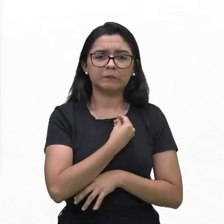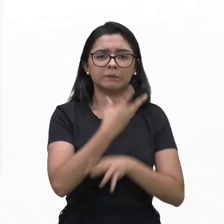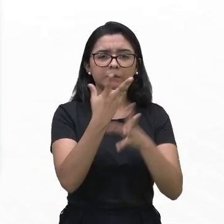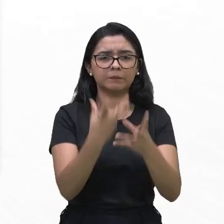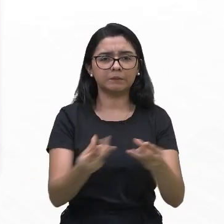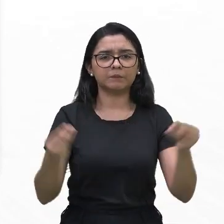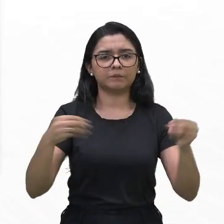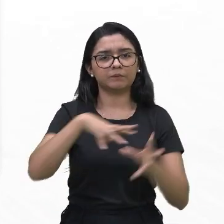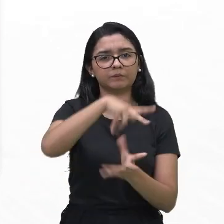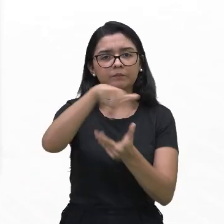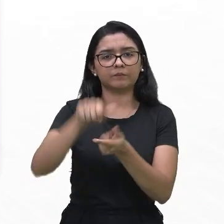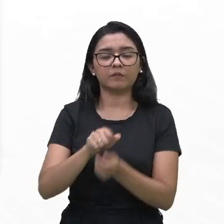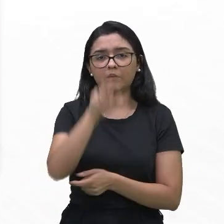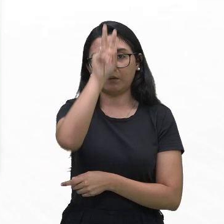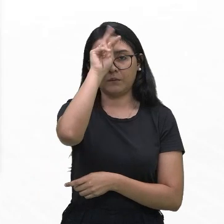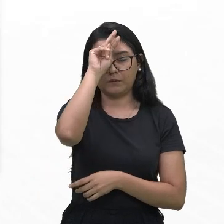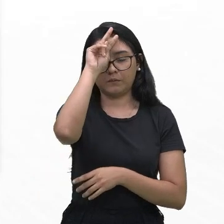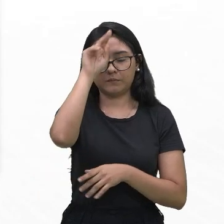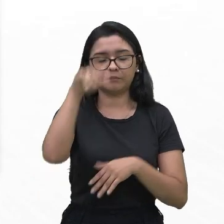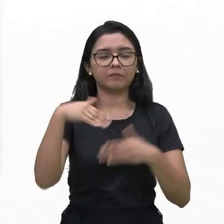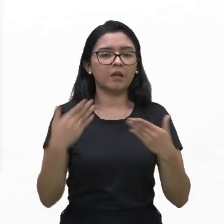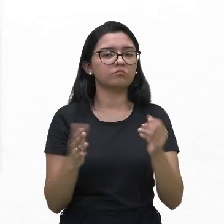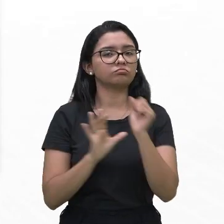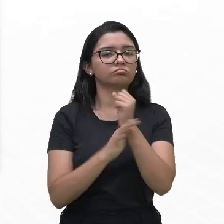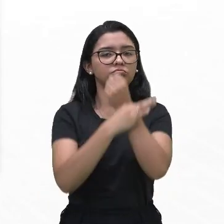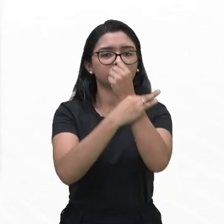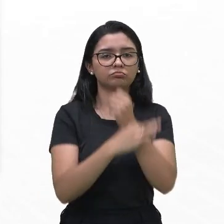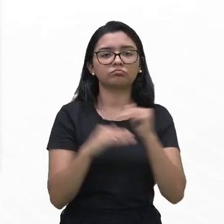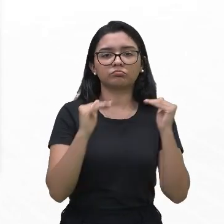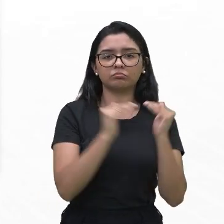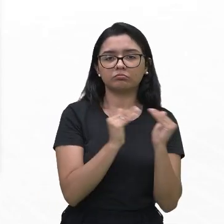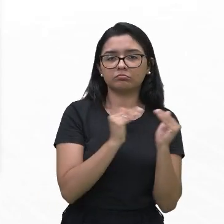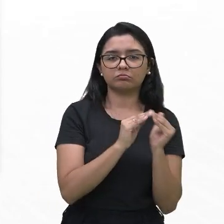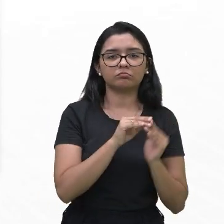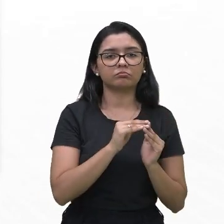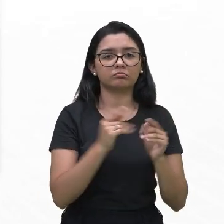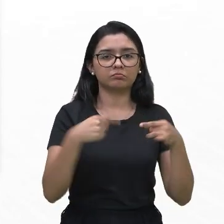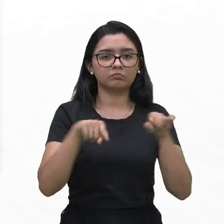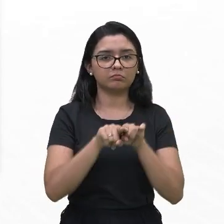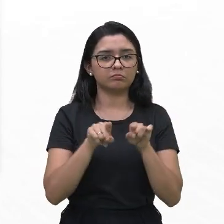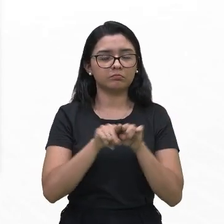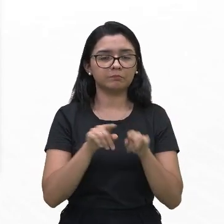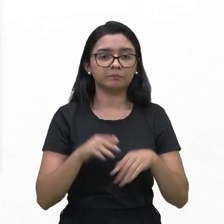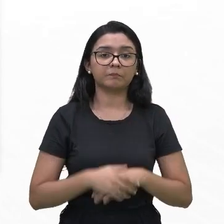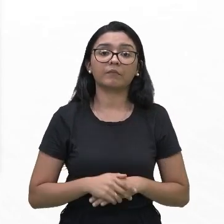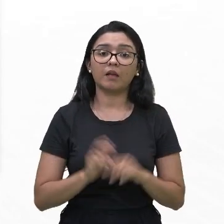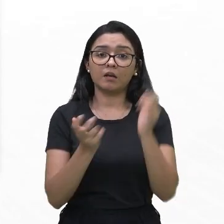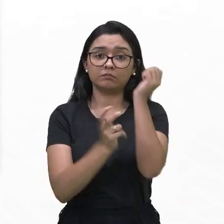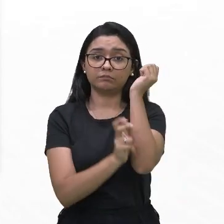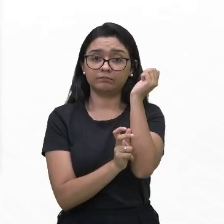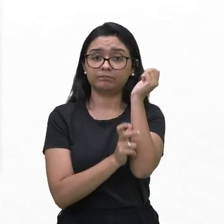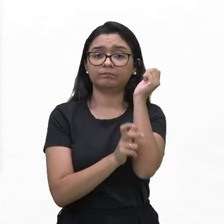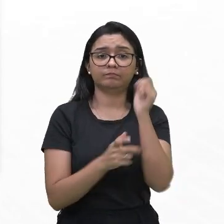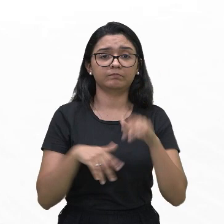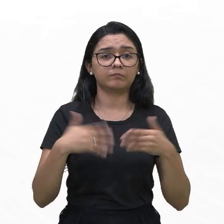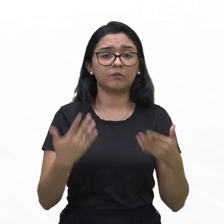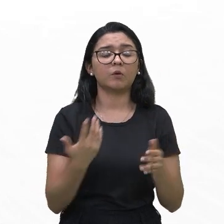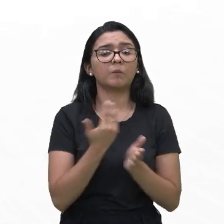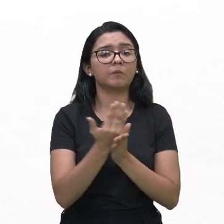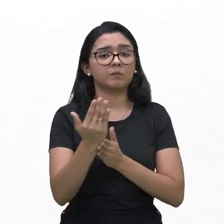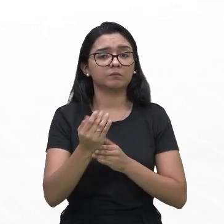terra. As formigas descansavam seguras, bem providas em suas casas. A cigarra começou a viver uma situação de